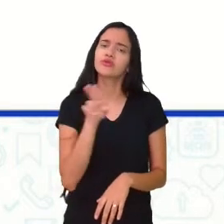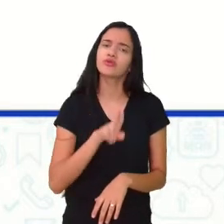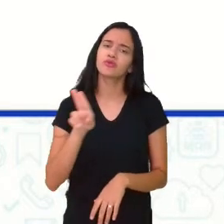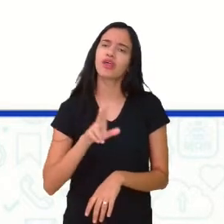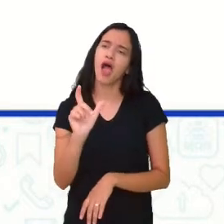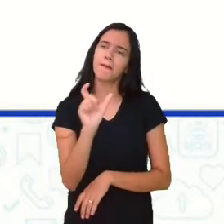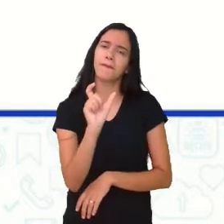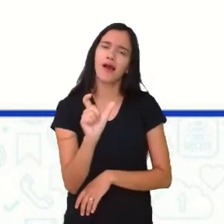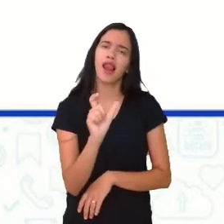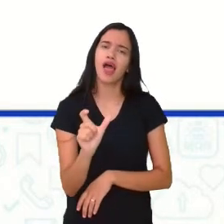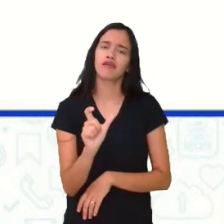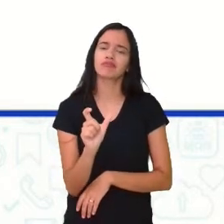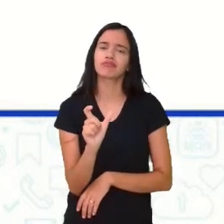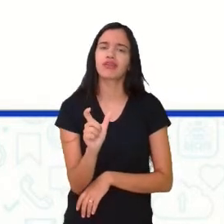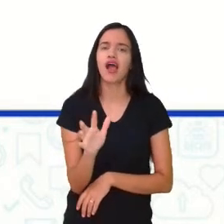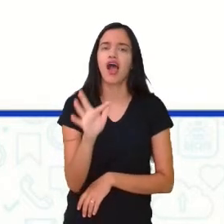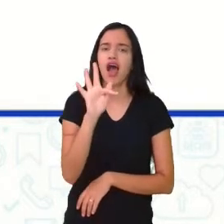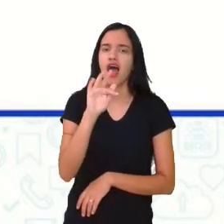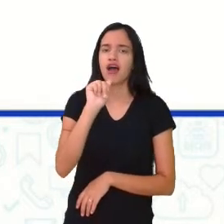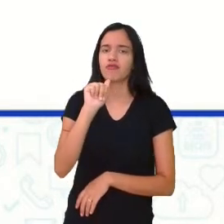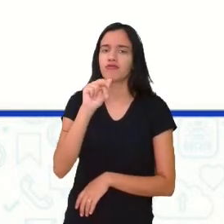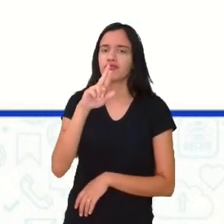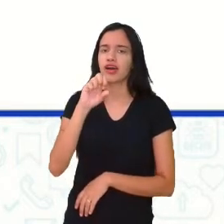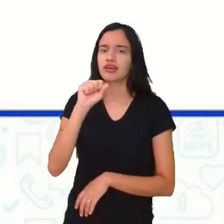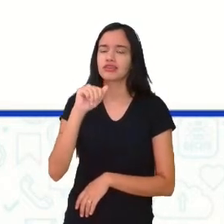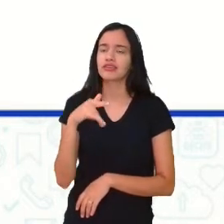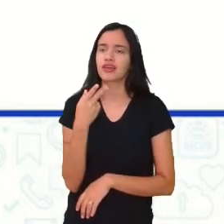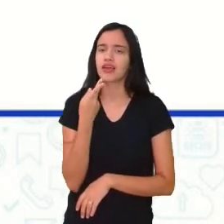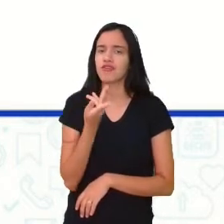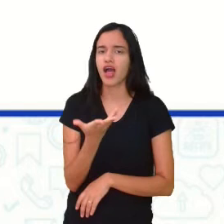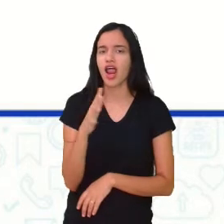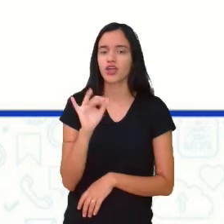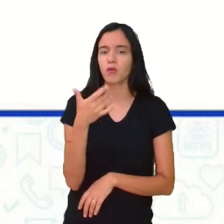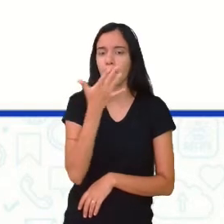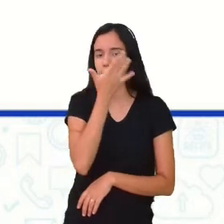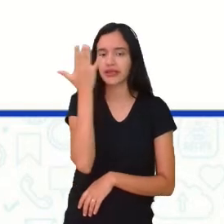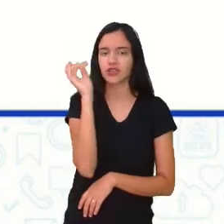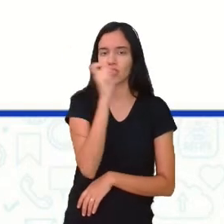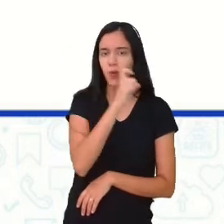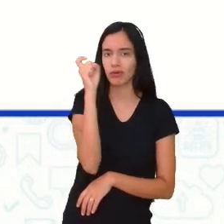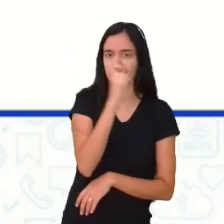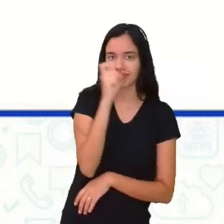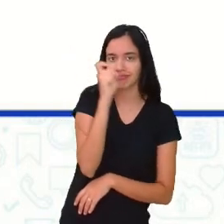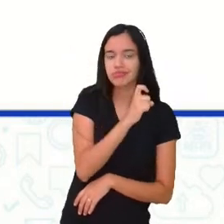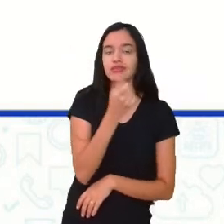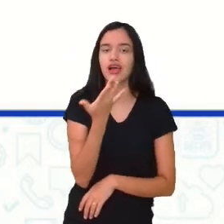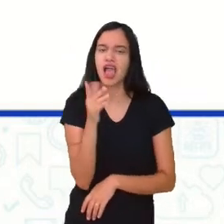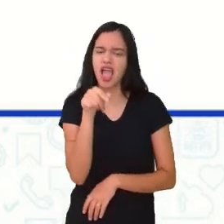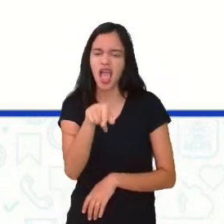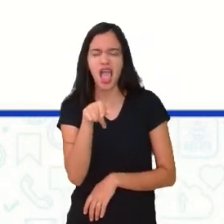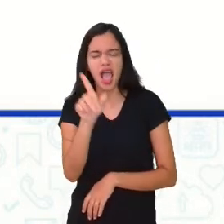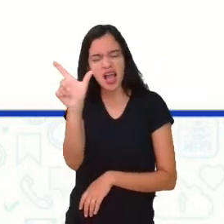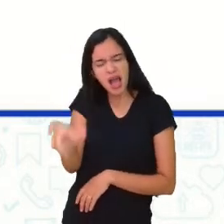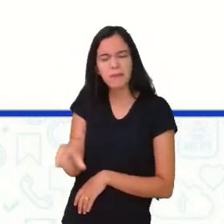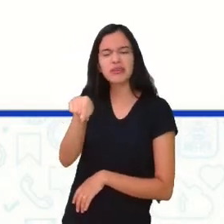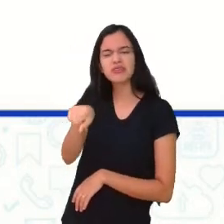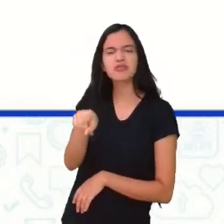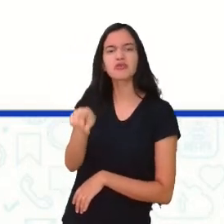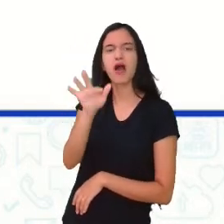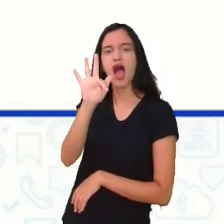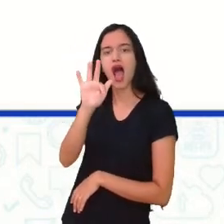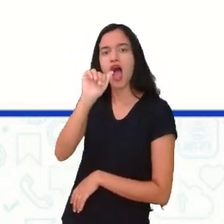essa palavra, né, Gini? Isso. No dia a dia da gente, quando a gente quer dizer que alguém está mentindo, né? Exato, Quando é uma farsa. É uma